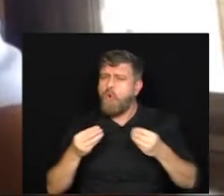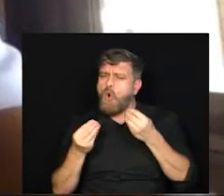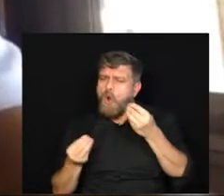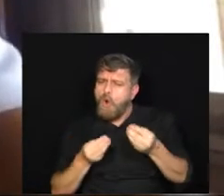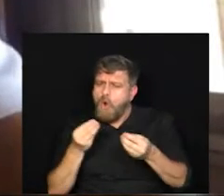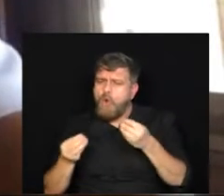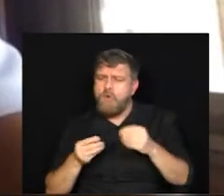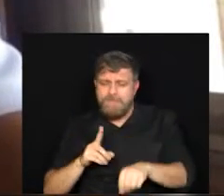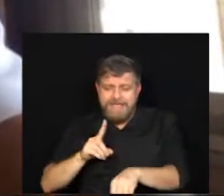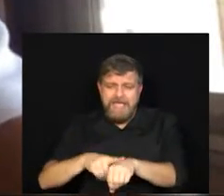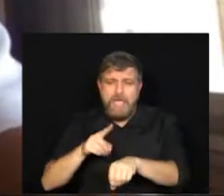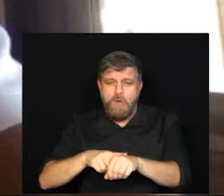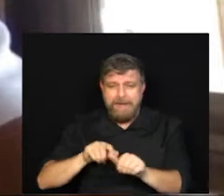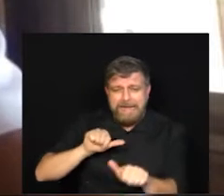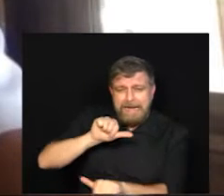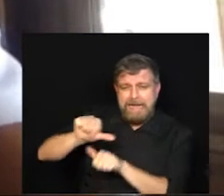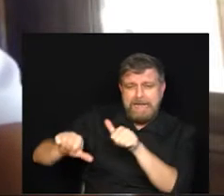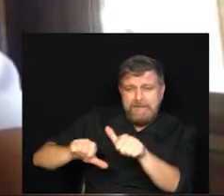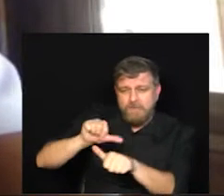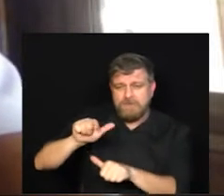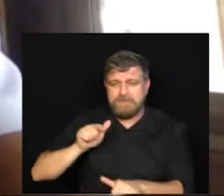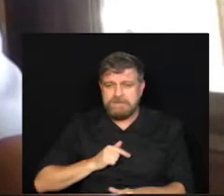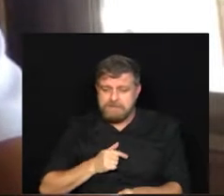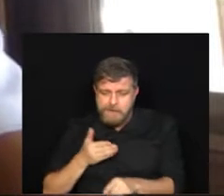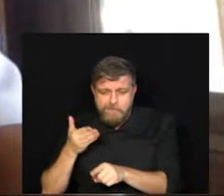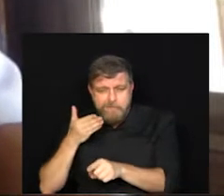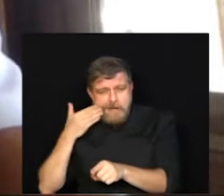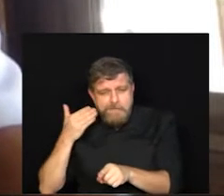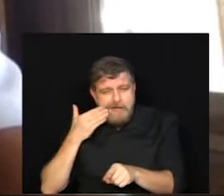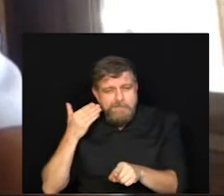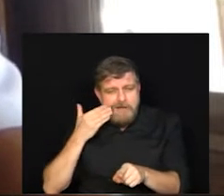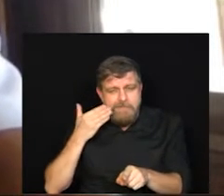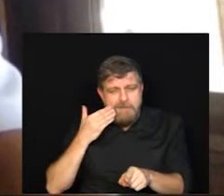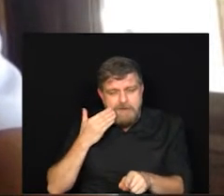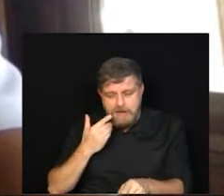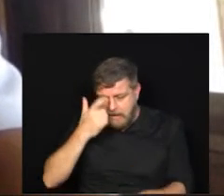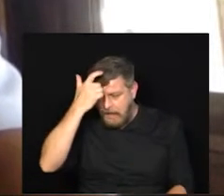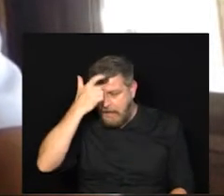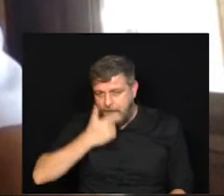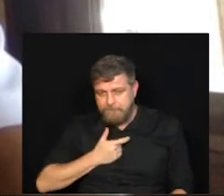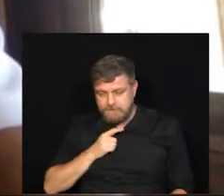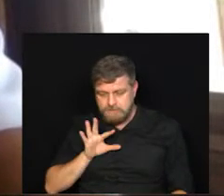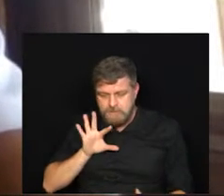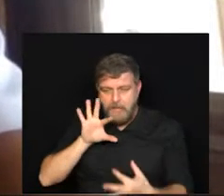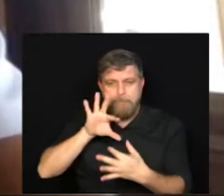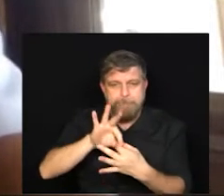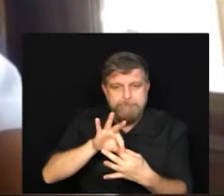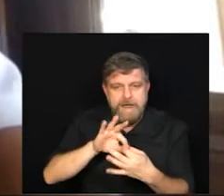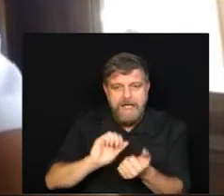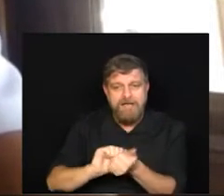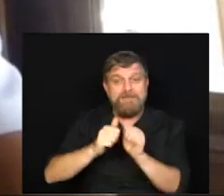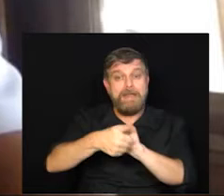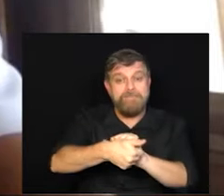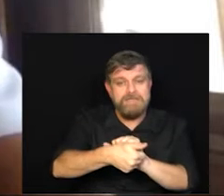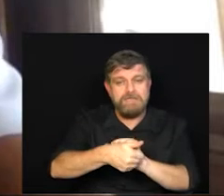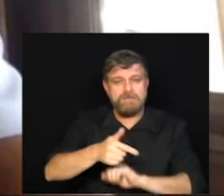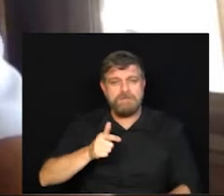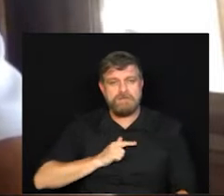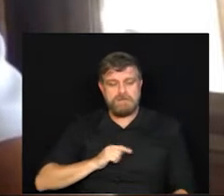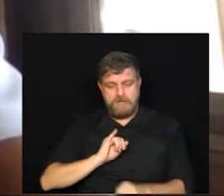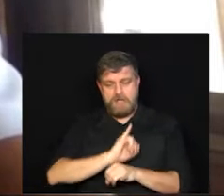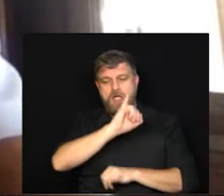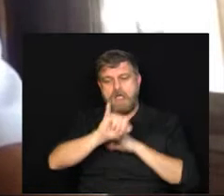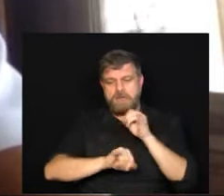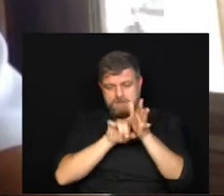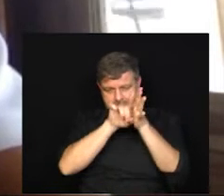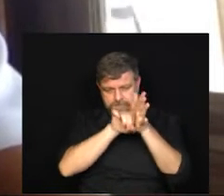corre, o horário que muda, o cara vem acompanhando, vem se adaptando àquelas condições, né? E através de internet também,